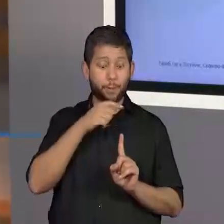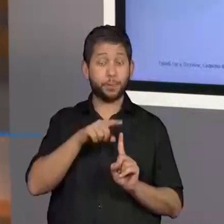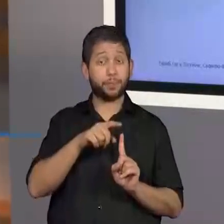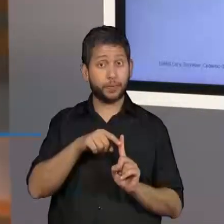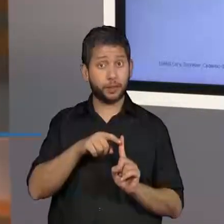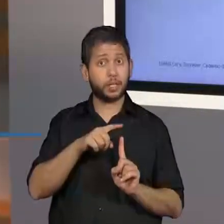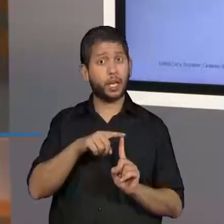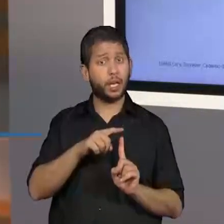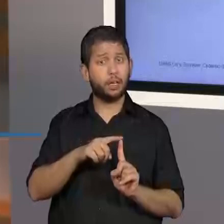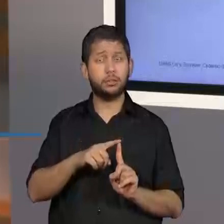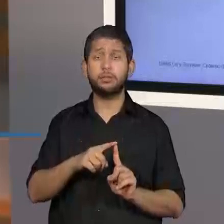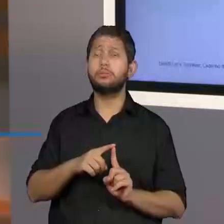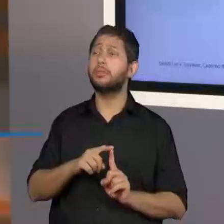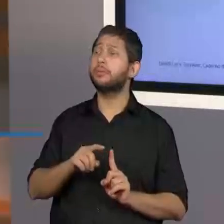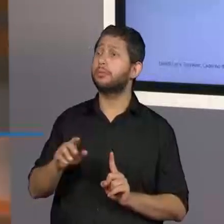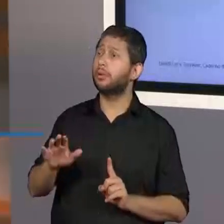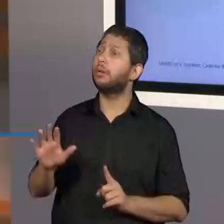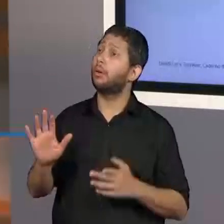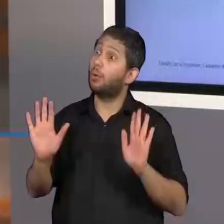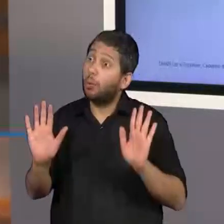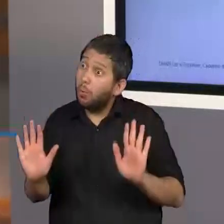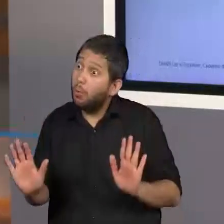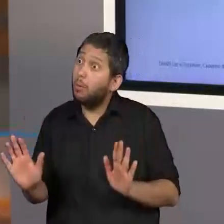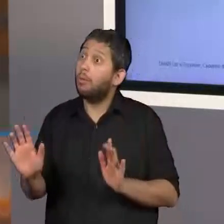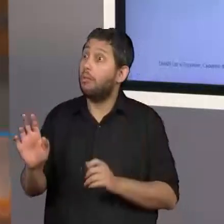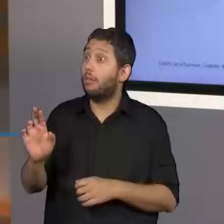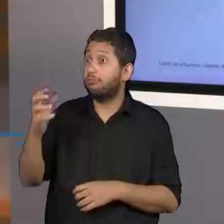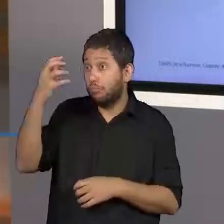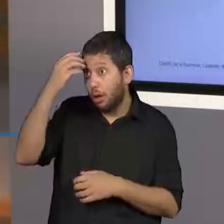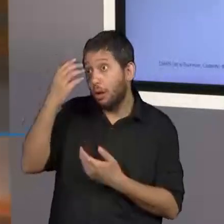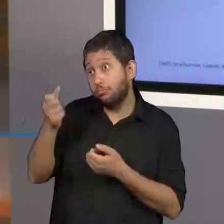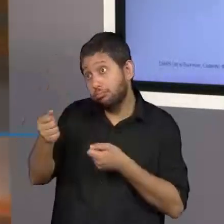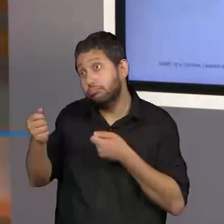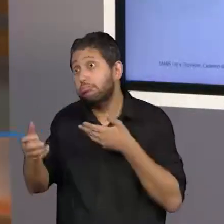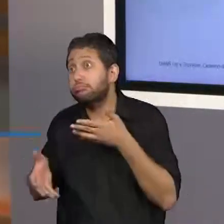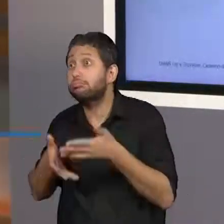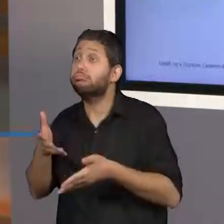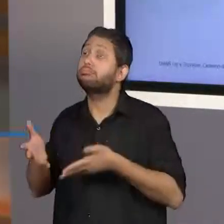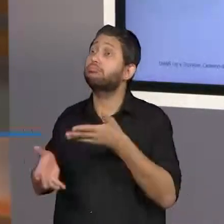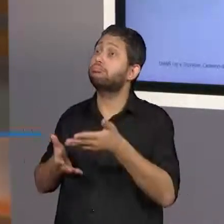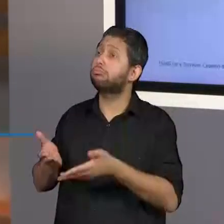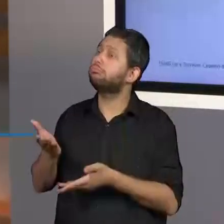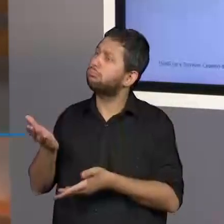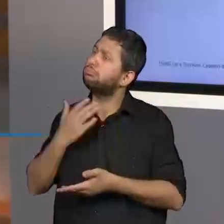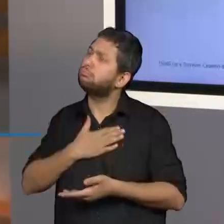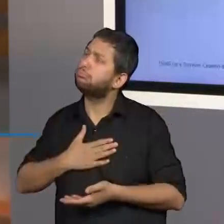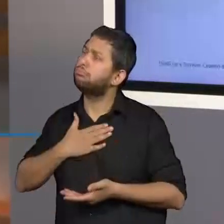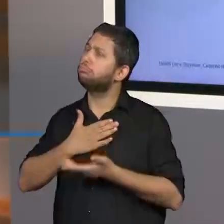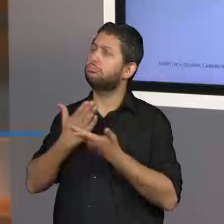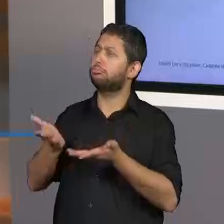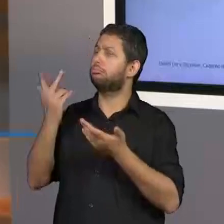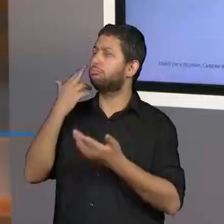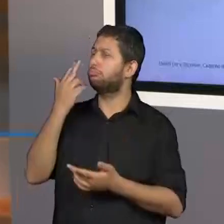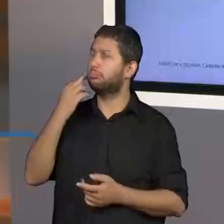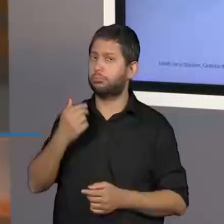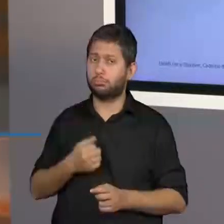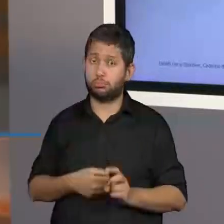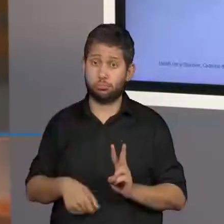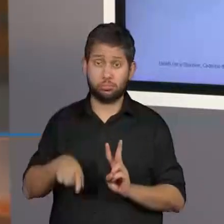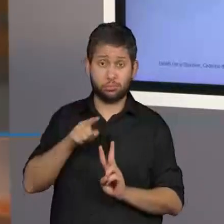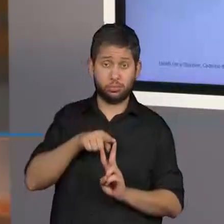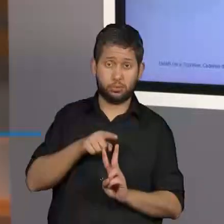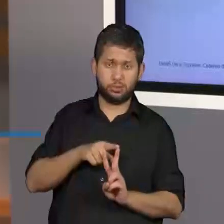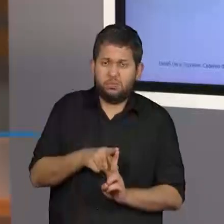foi gentil com o rei e o rei pediu para tratá-lo bem. O segundo personagem não foi